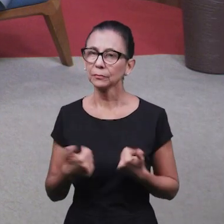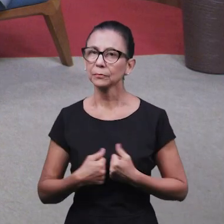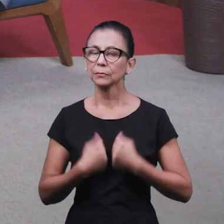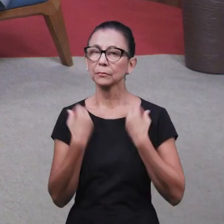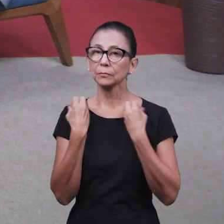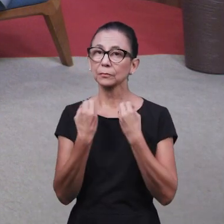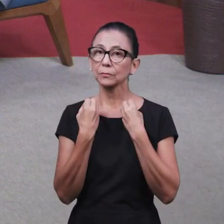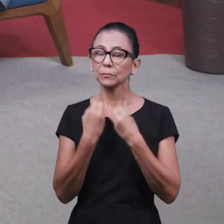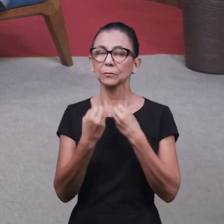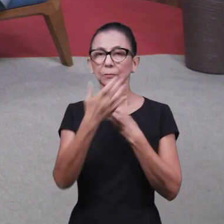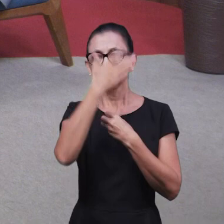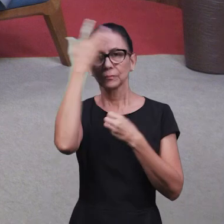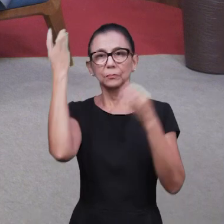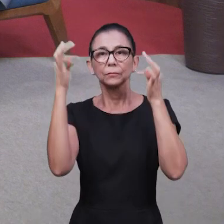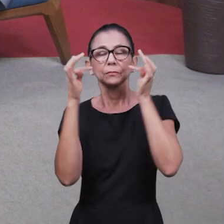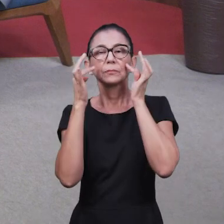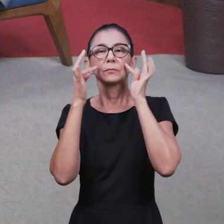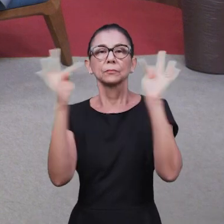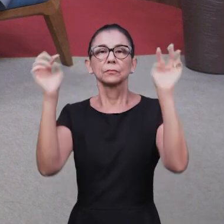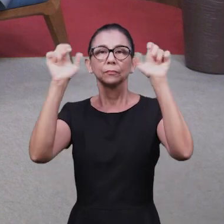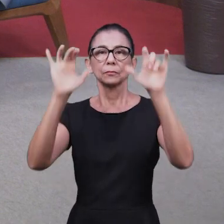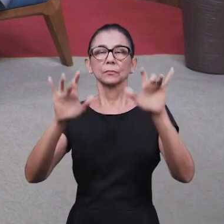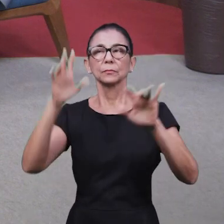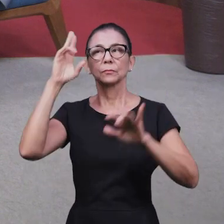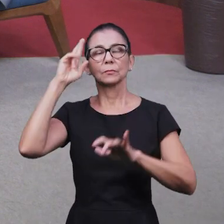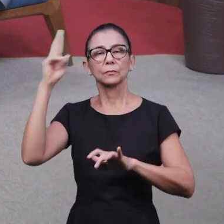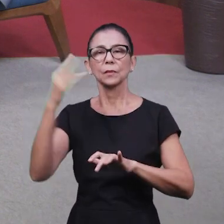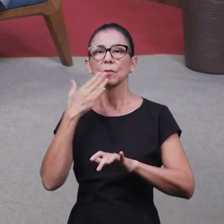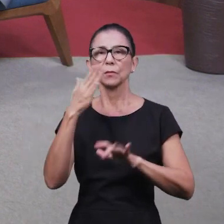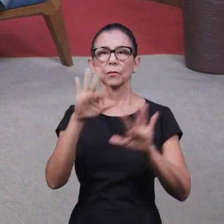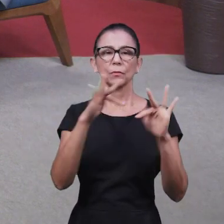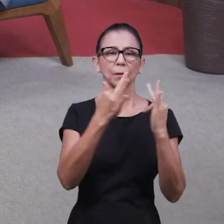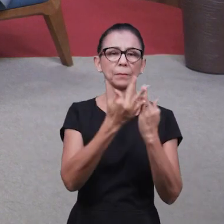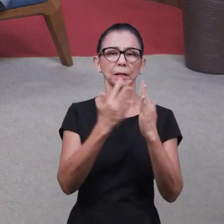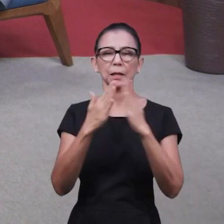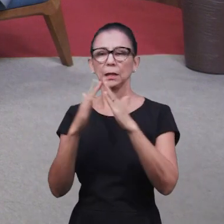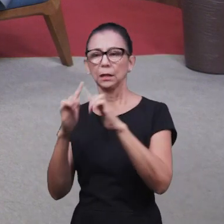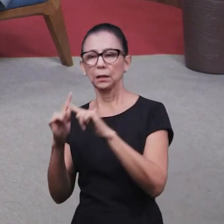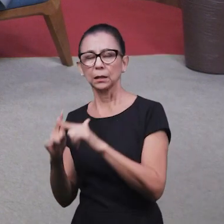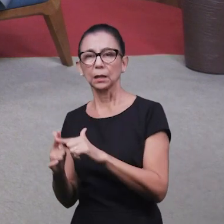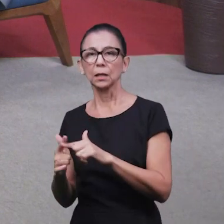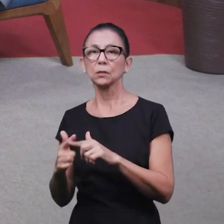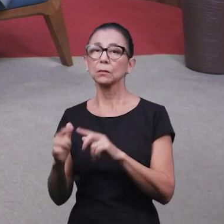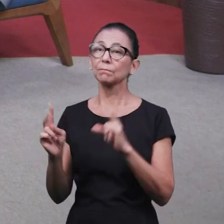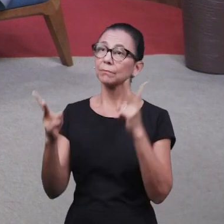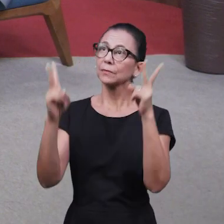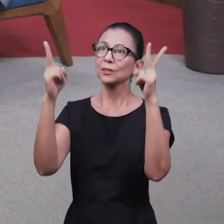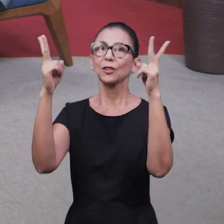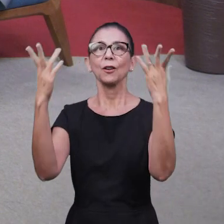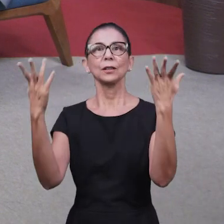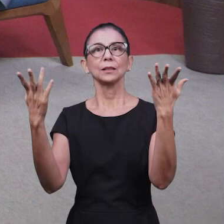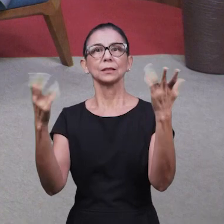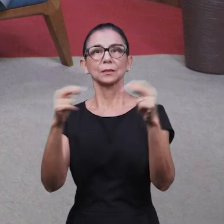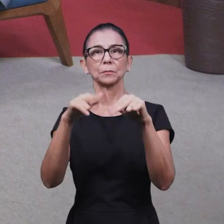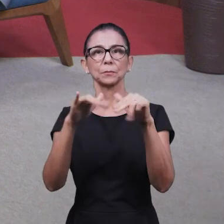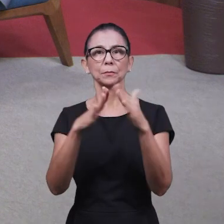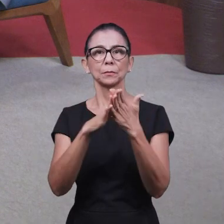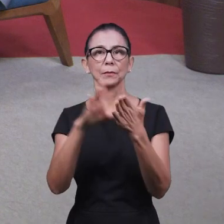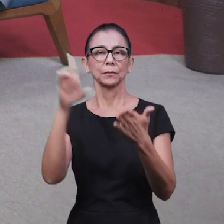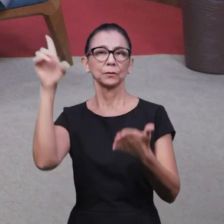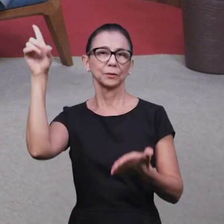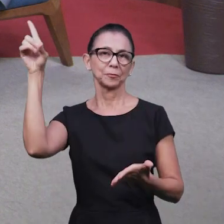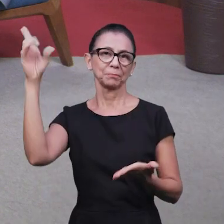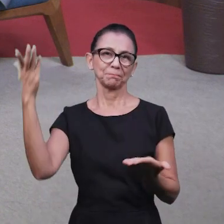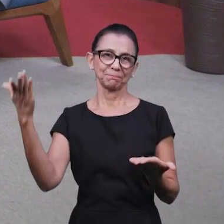os irmãos testemunham daquilo que o Senhor está fazendo com os irmãos, com a família, com a igreja, em termos de vitórias através da palavra do